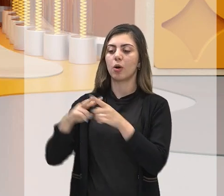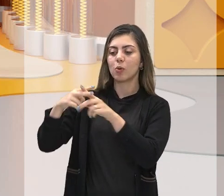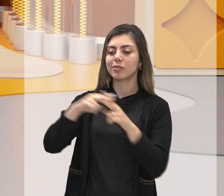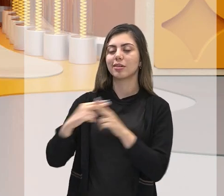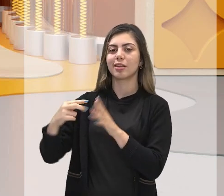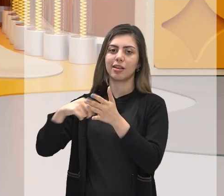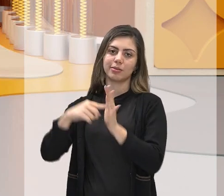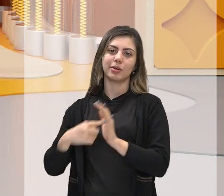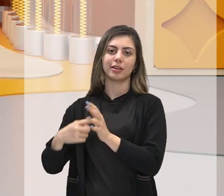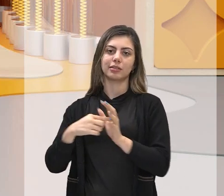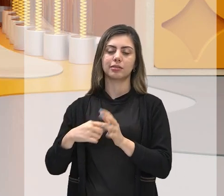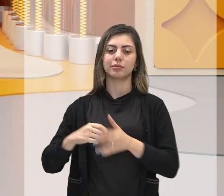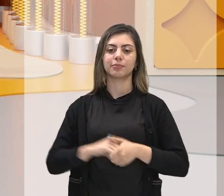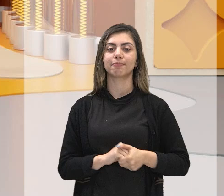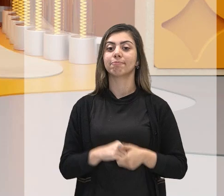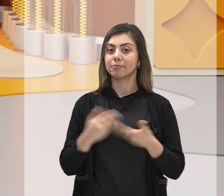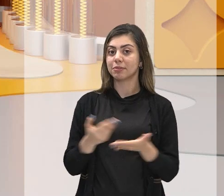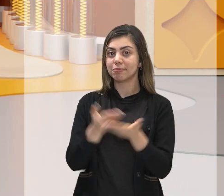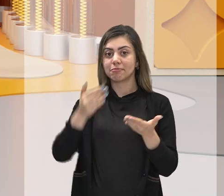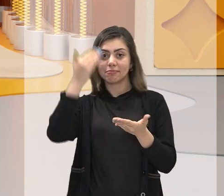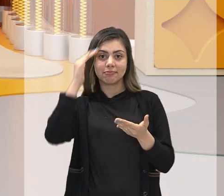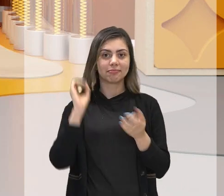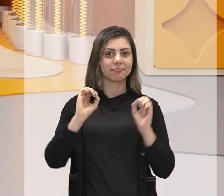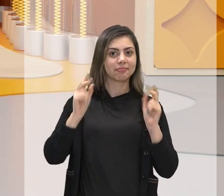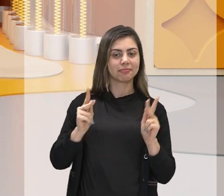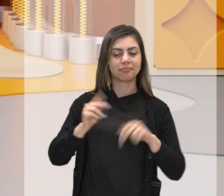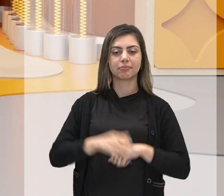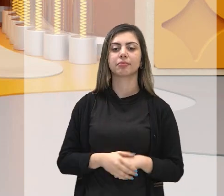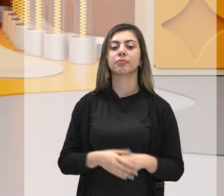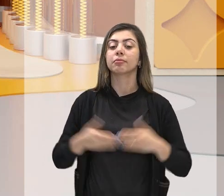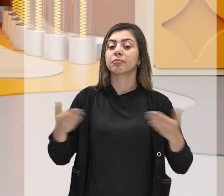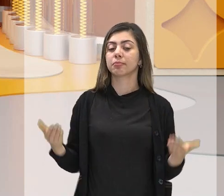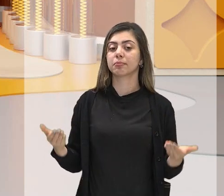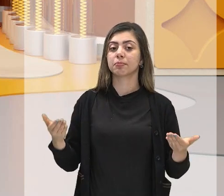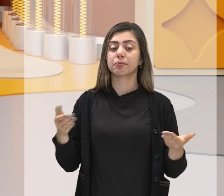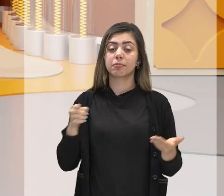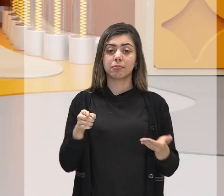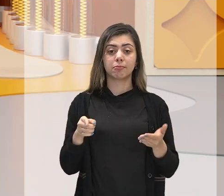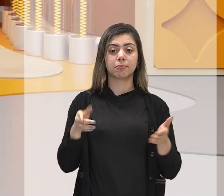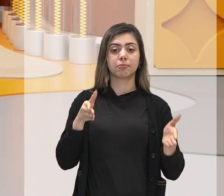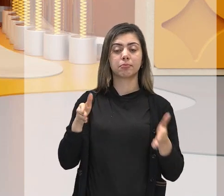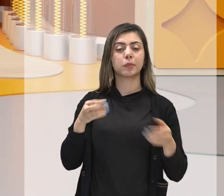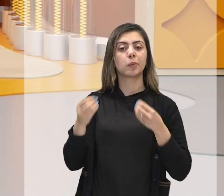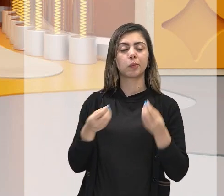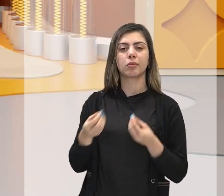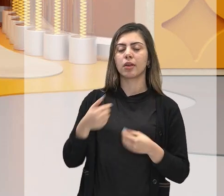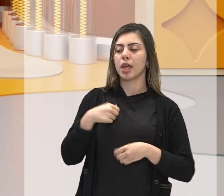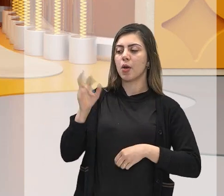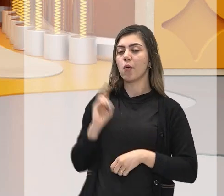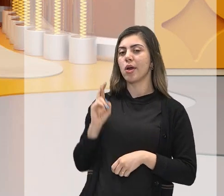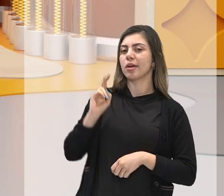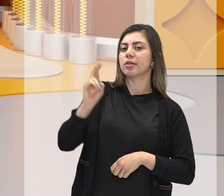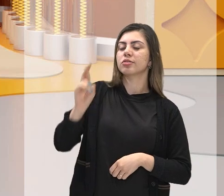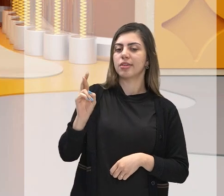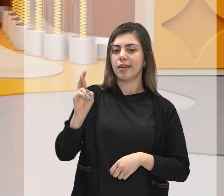funcionarem corretamente. Deu para entender essa questão? Então, nesse momento, eu não sou mais dono de quê? Dos